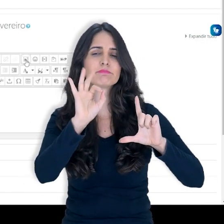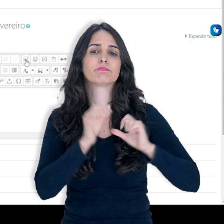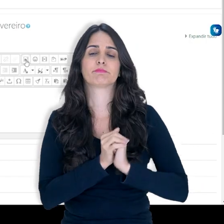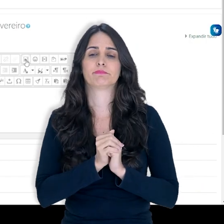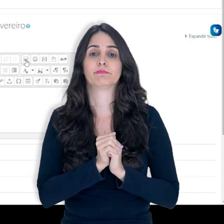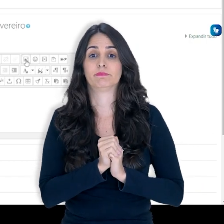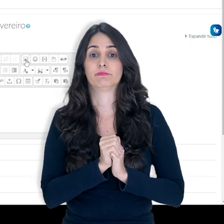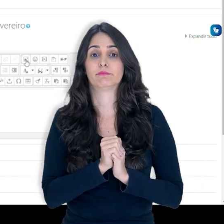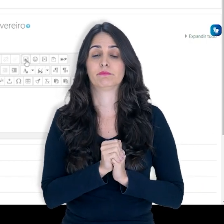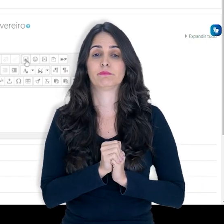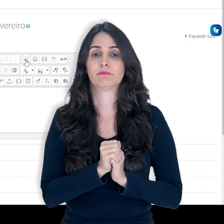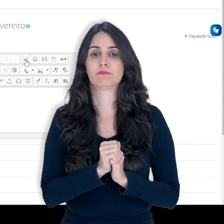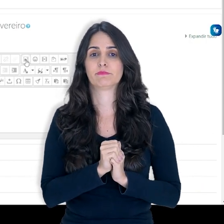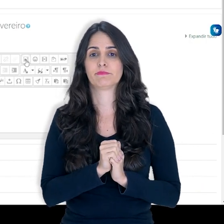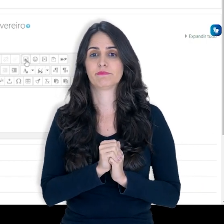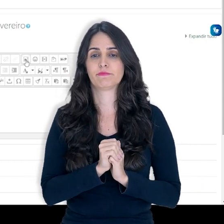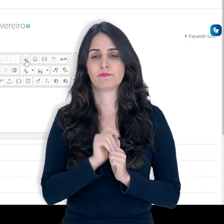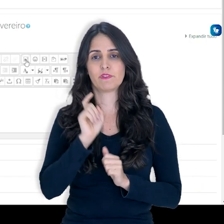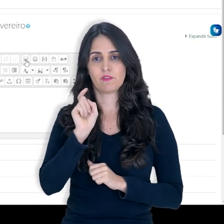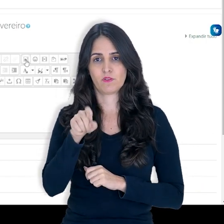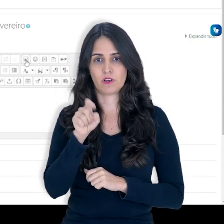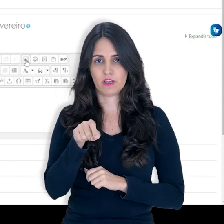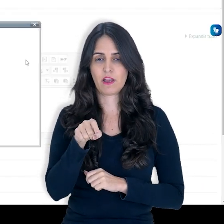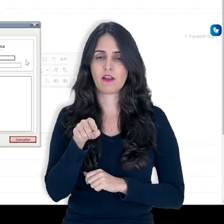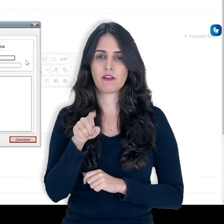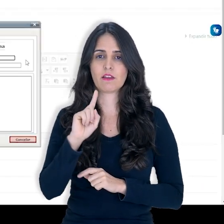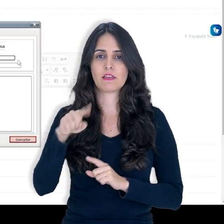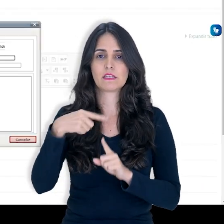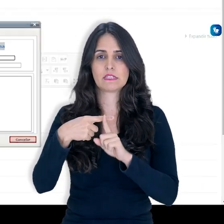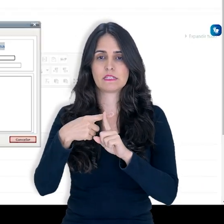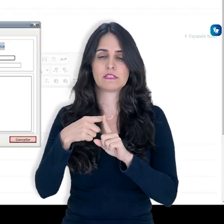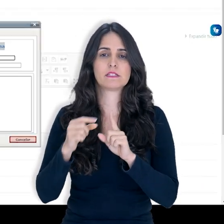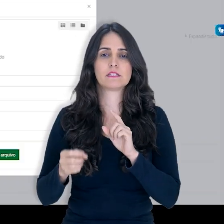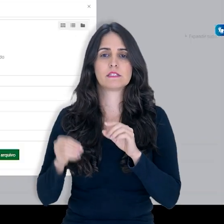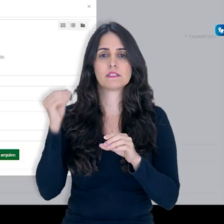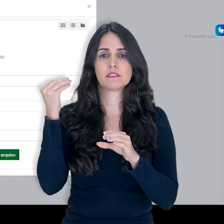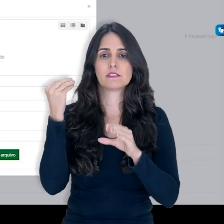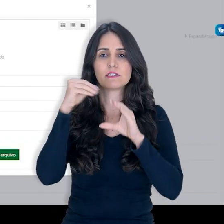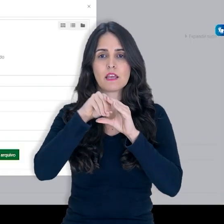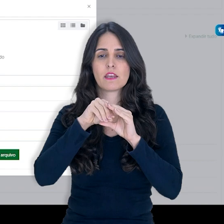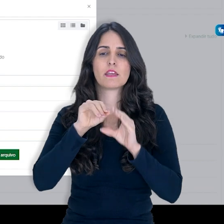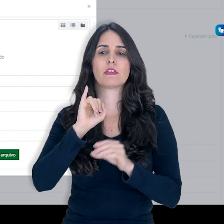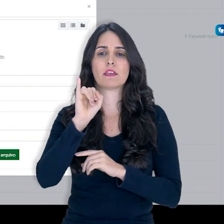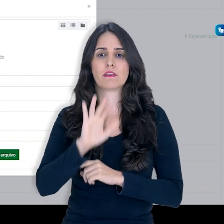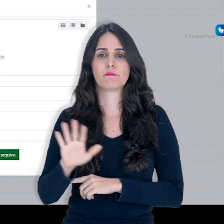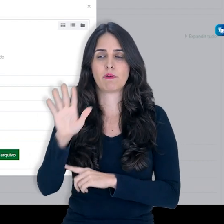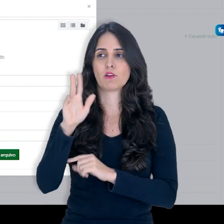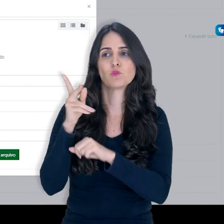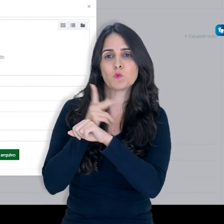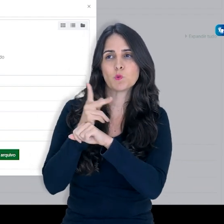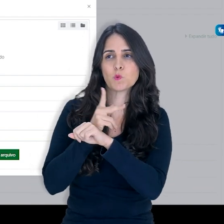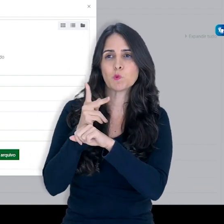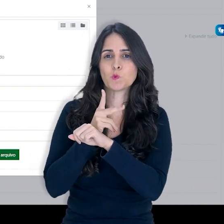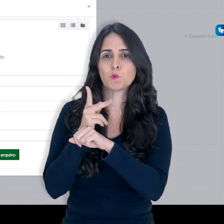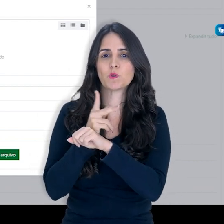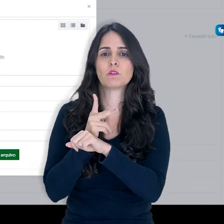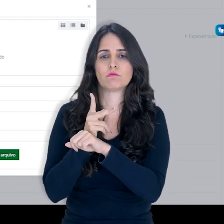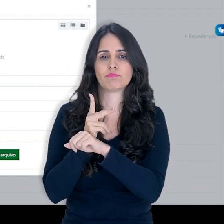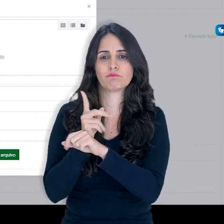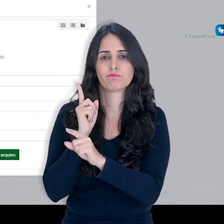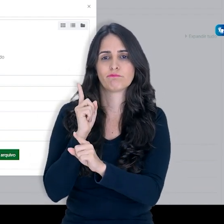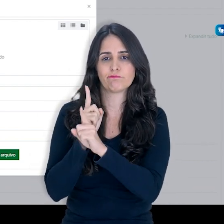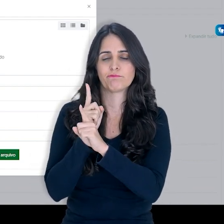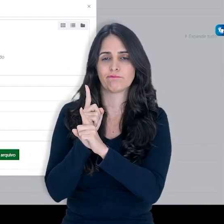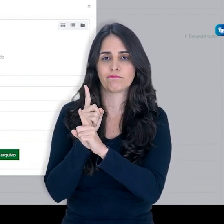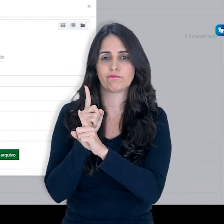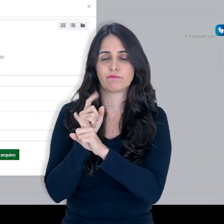então clicar aqui em inserir a imagem no rótulo, vou procurar a minha imagem. Então,